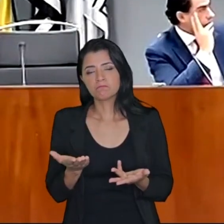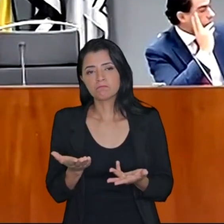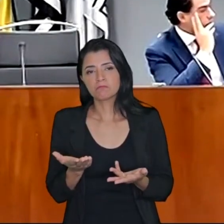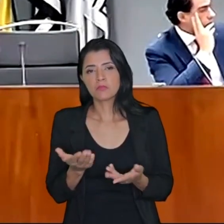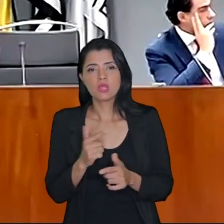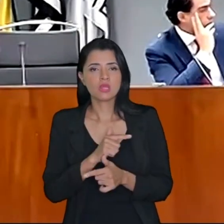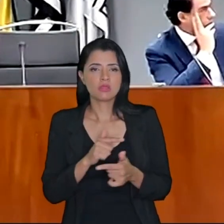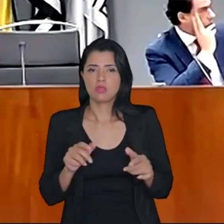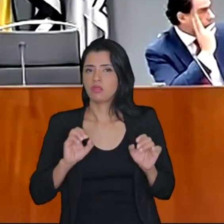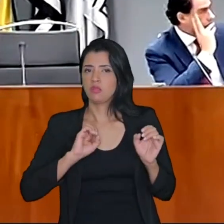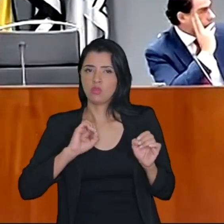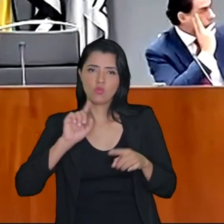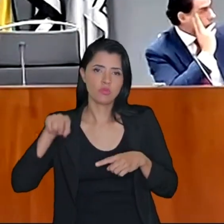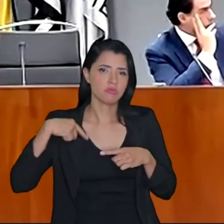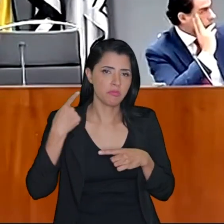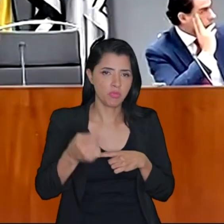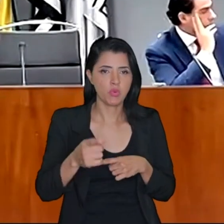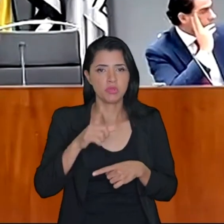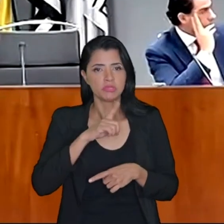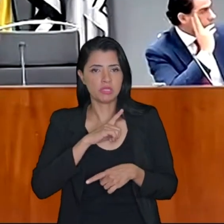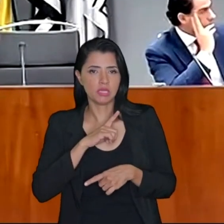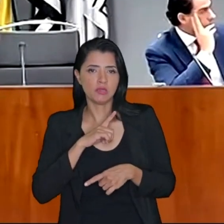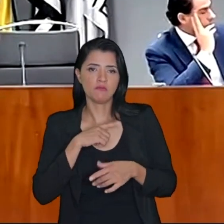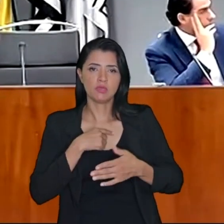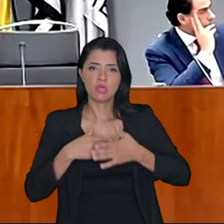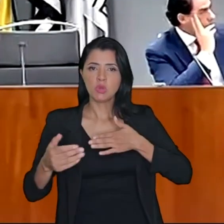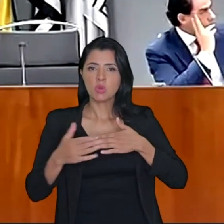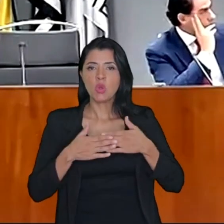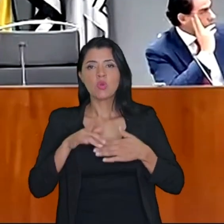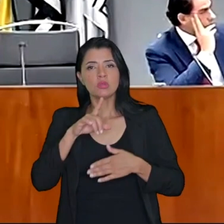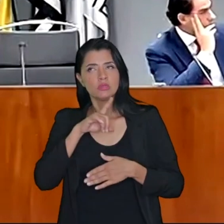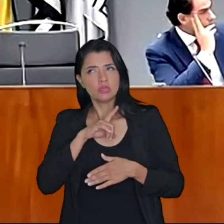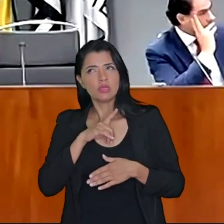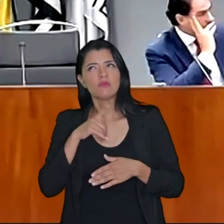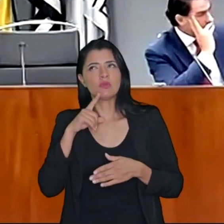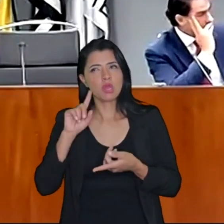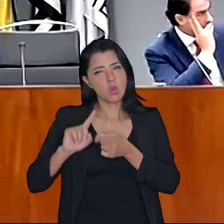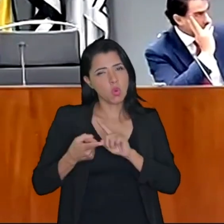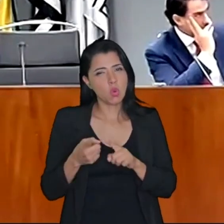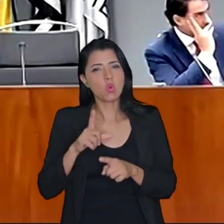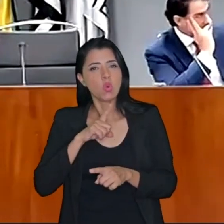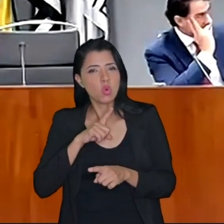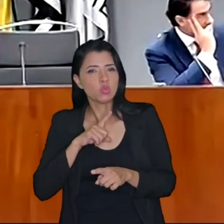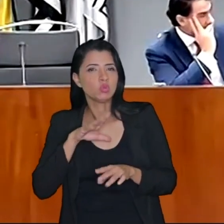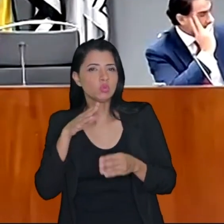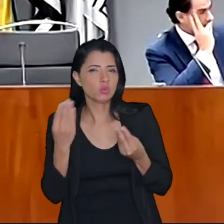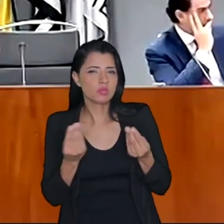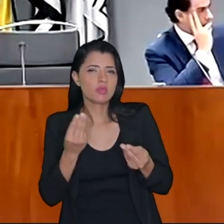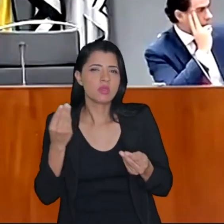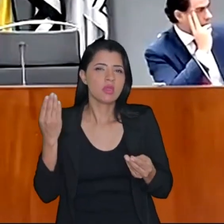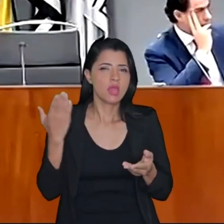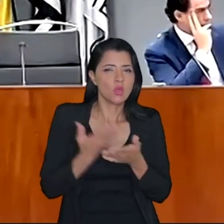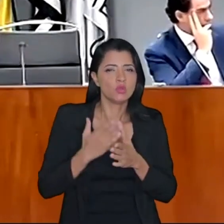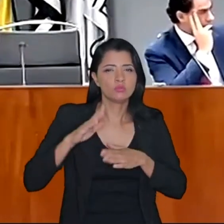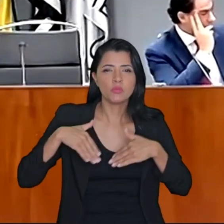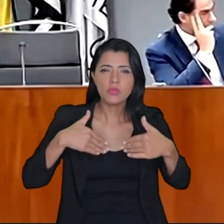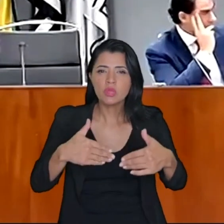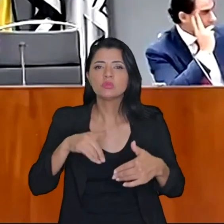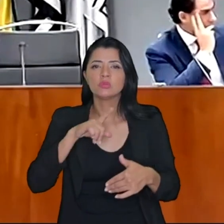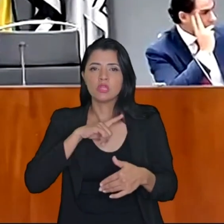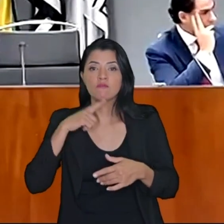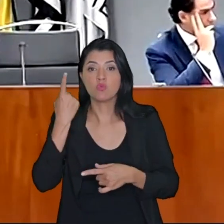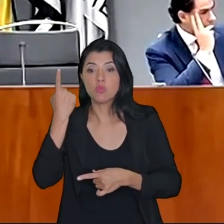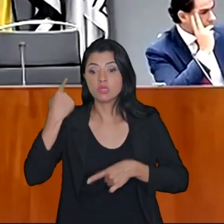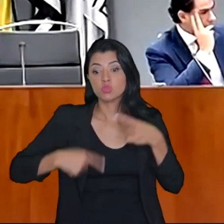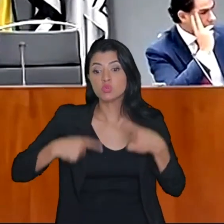nenhum deles depois houve qualquer... O que houve, eu tive acordos em que efetivamente no meio e no decorrer houve uma